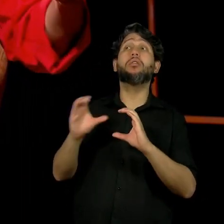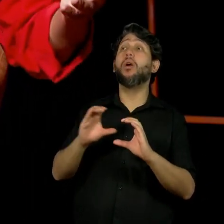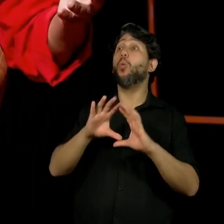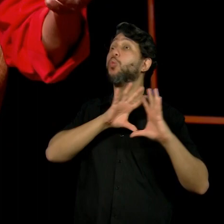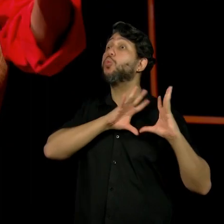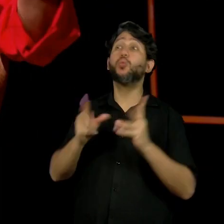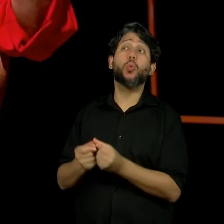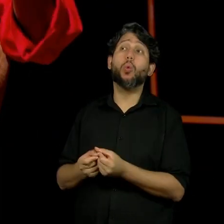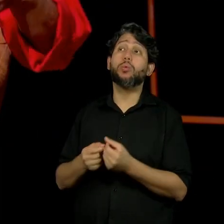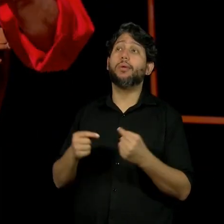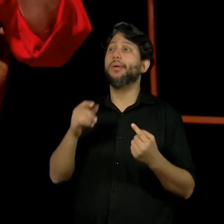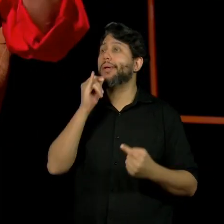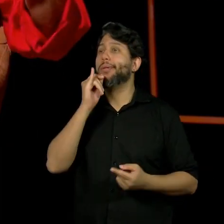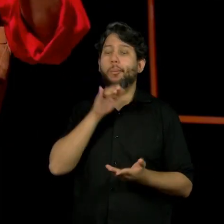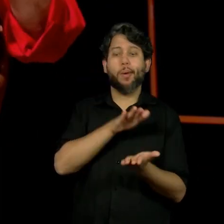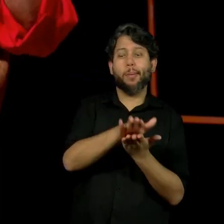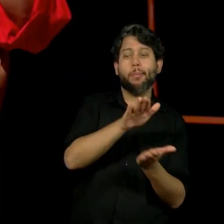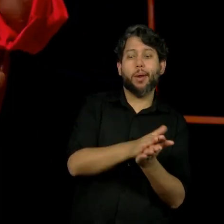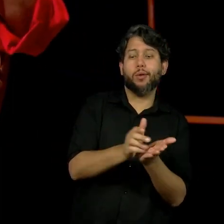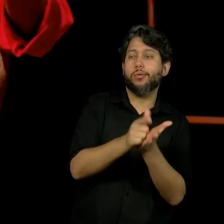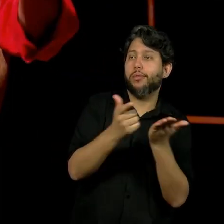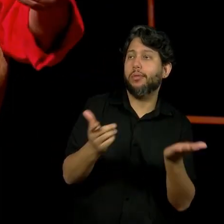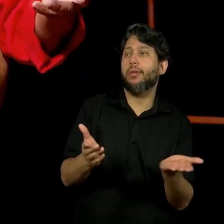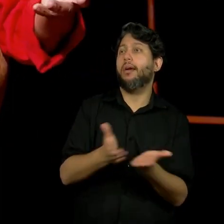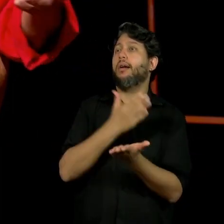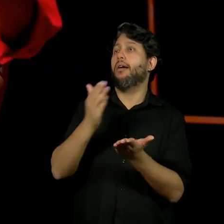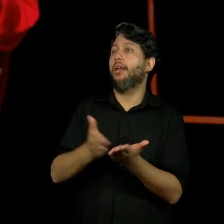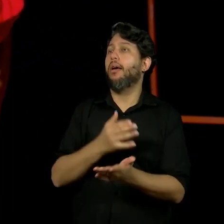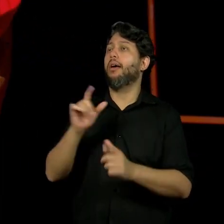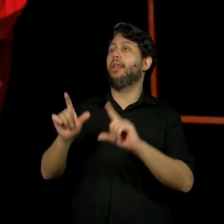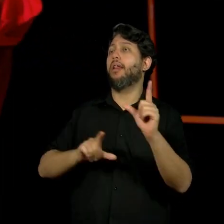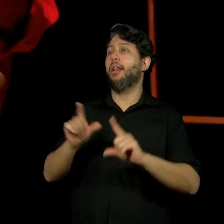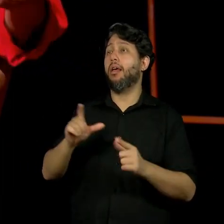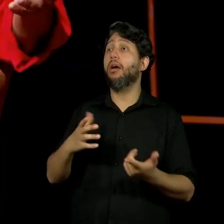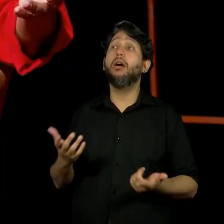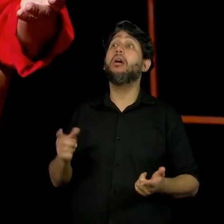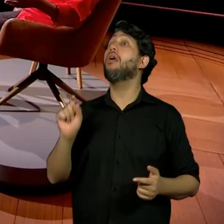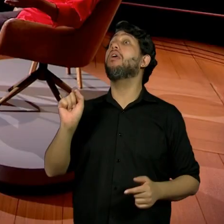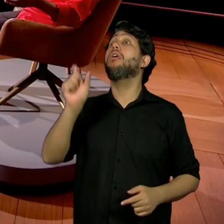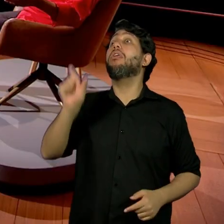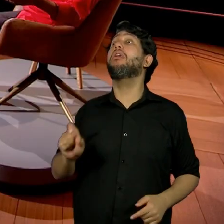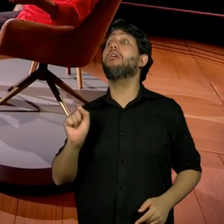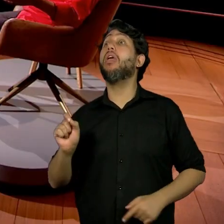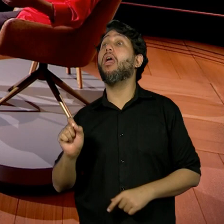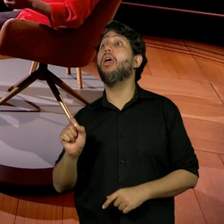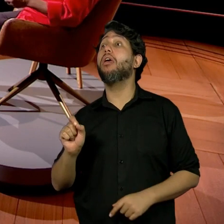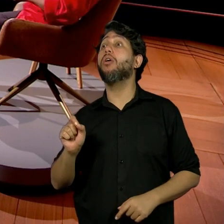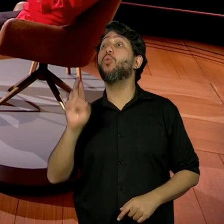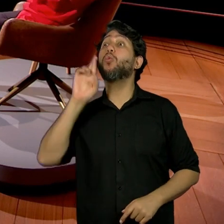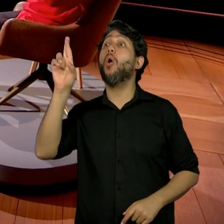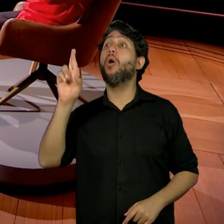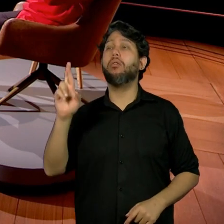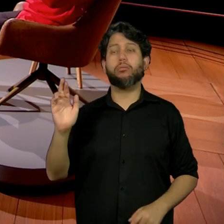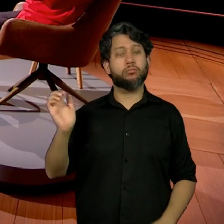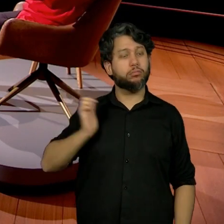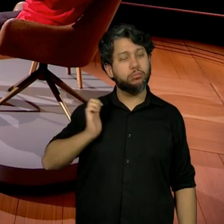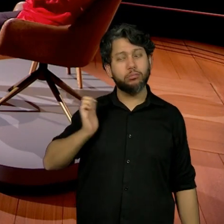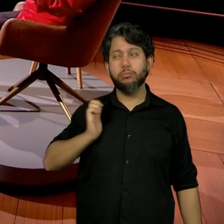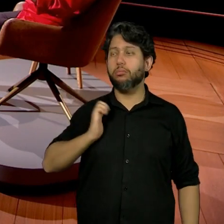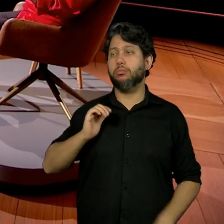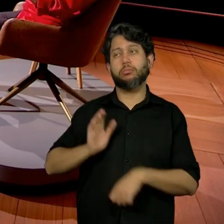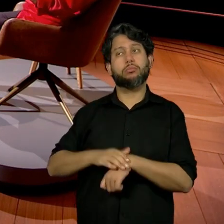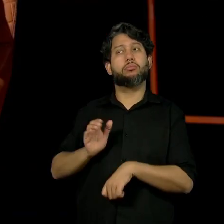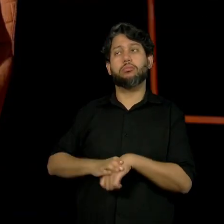meios de comunicação, impresso, falado, televisado, essa coisa toda, está tudo na mão da classe dominante. Está todos eles na mão da